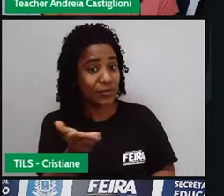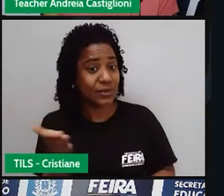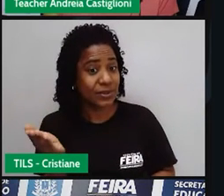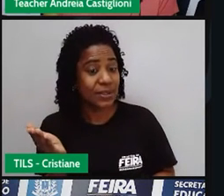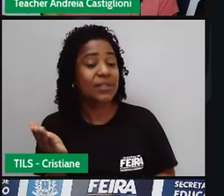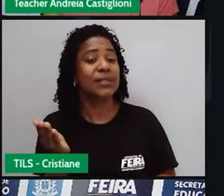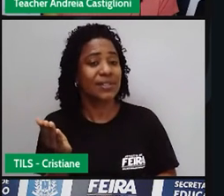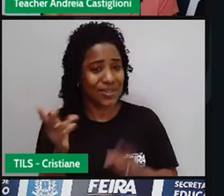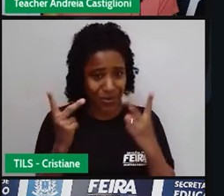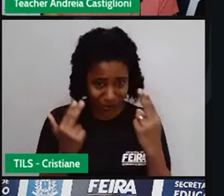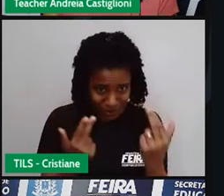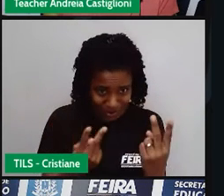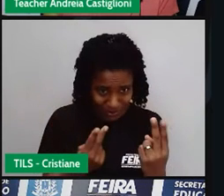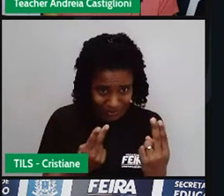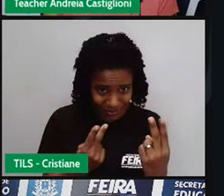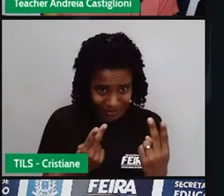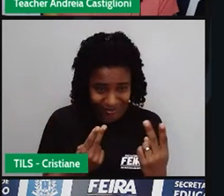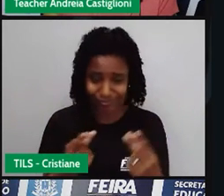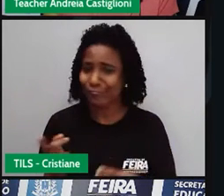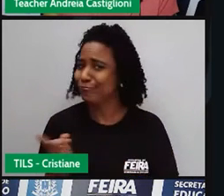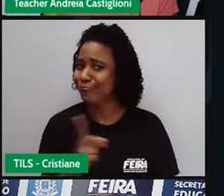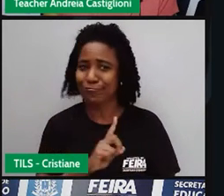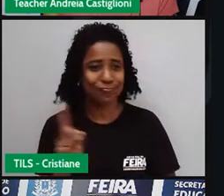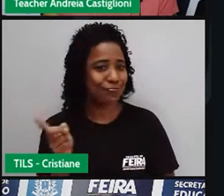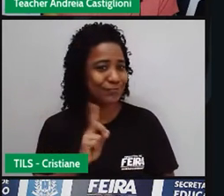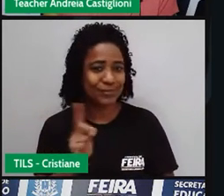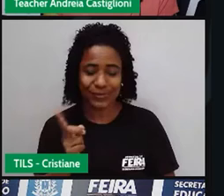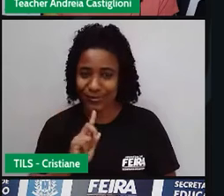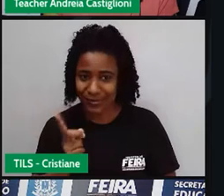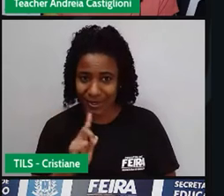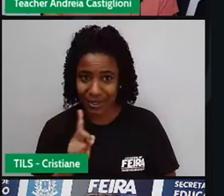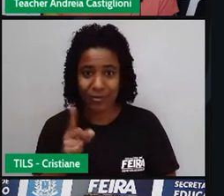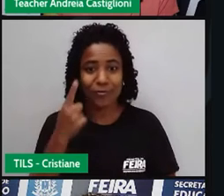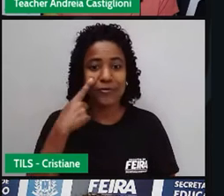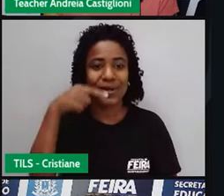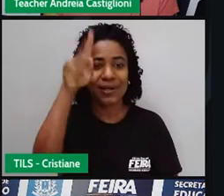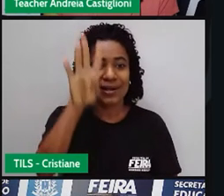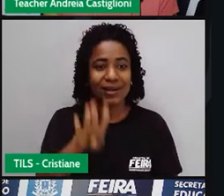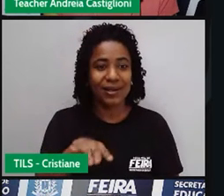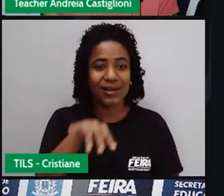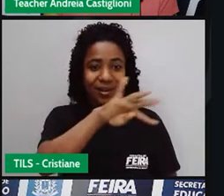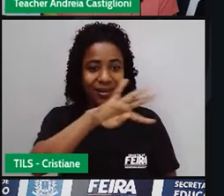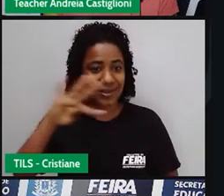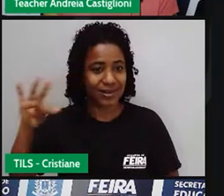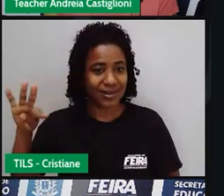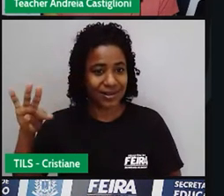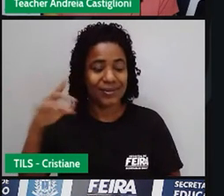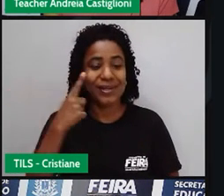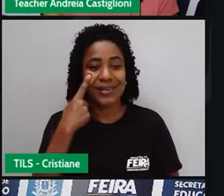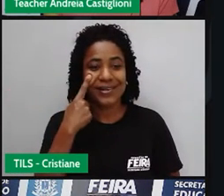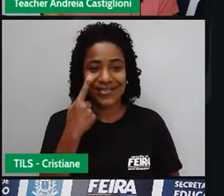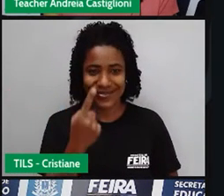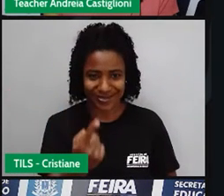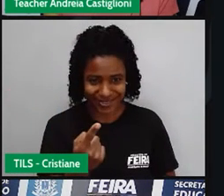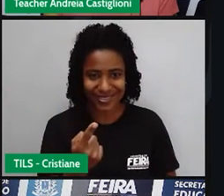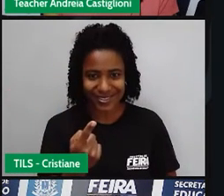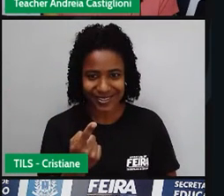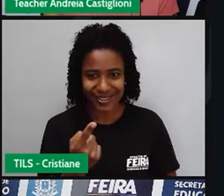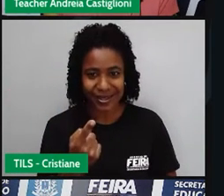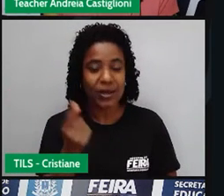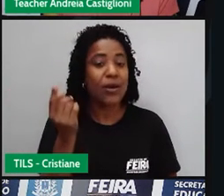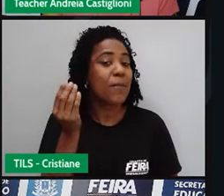os corações não são iguais e eu trago aqui para vocês uma tabela que de um modo geral